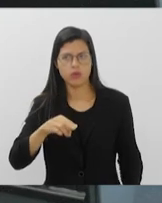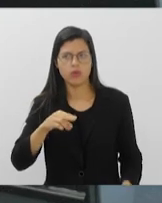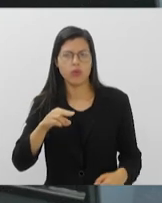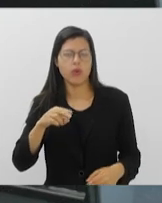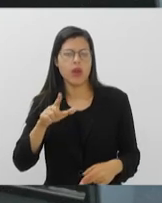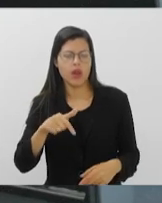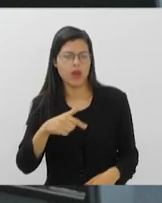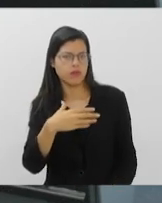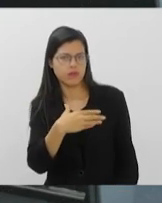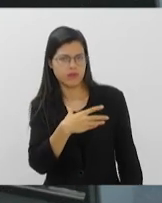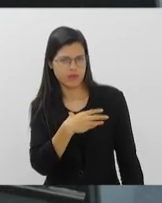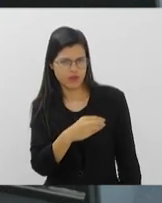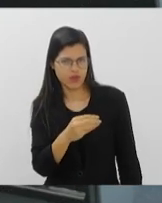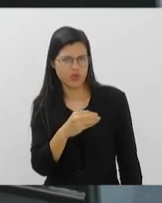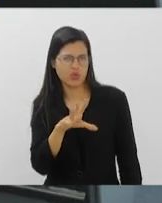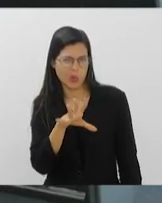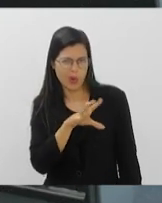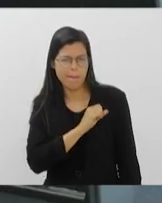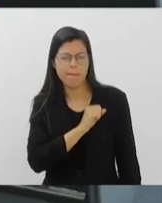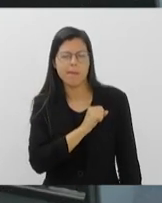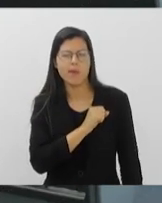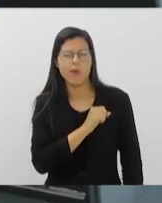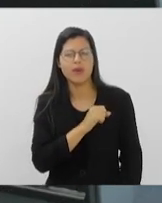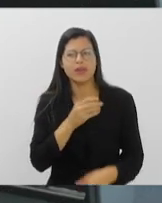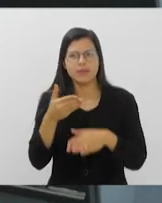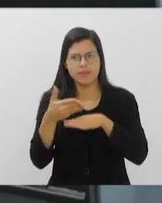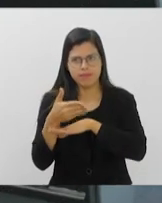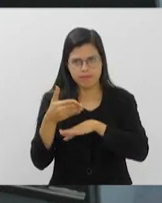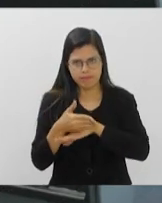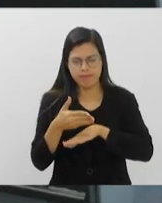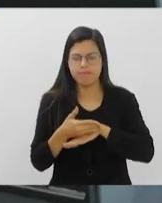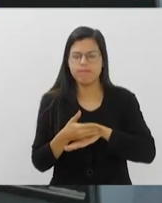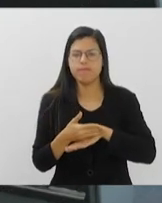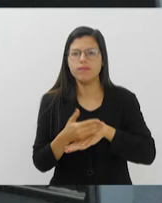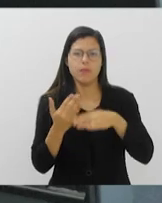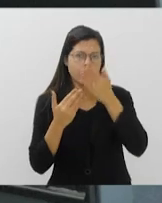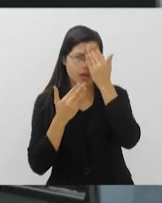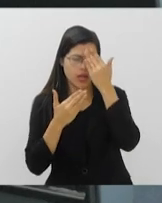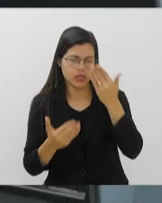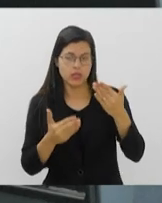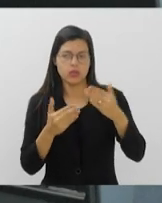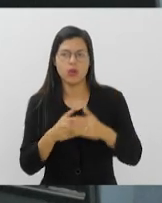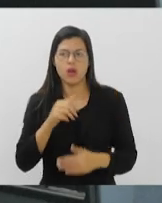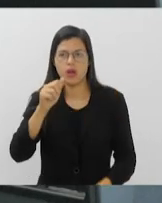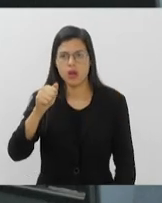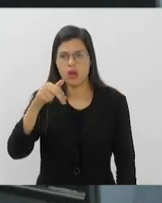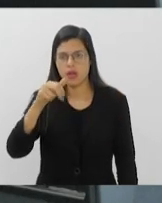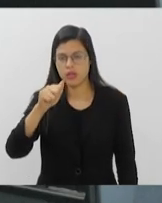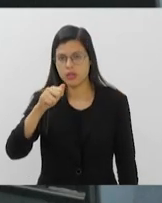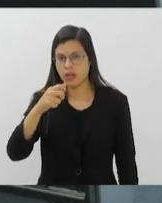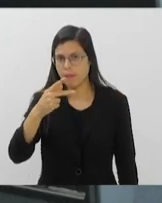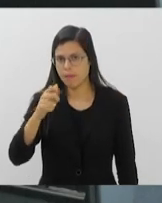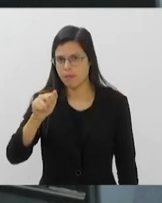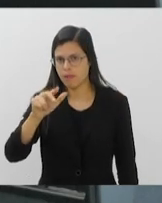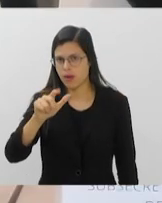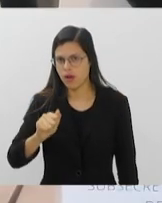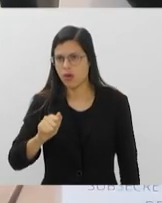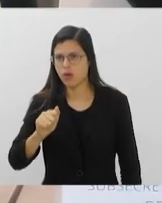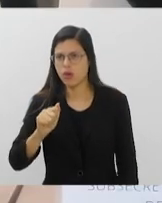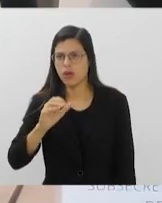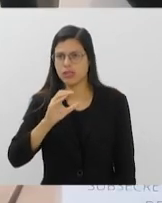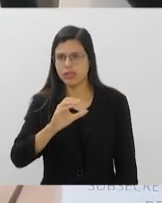amor e que está presente aqui conosco obrigada também pela presença Ana Paula serp que é do